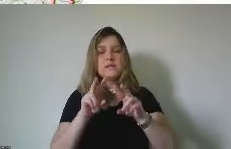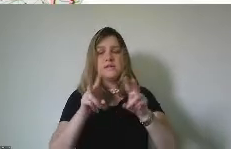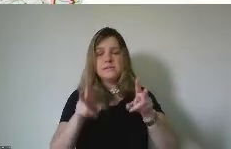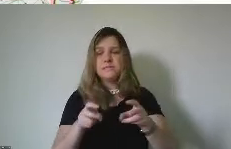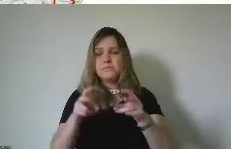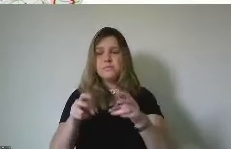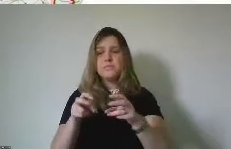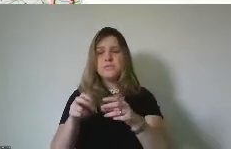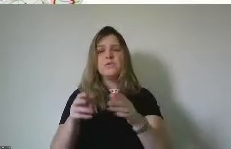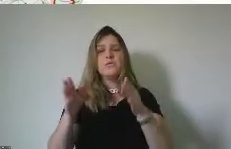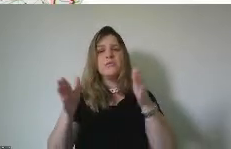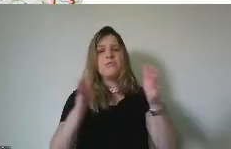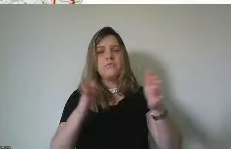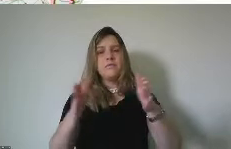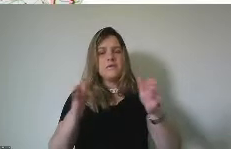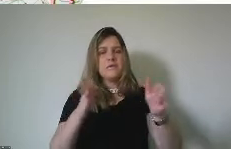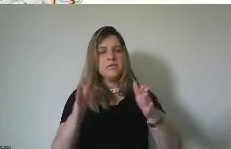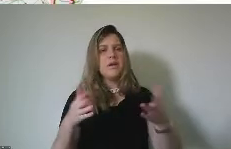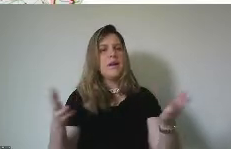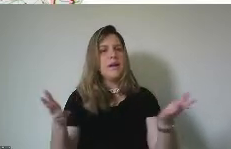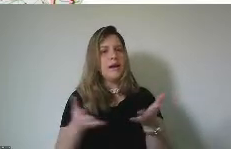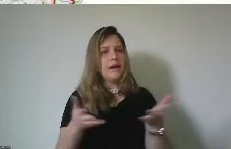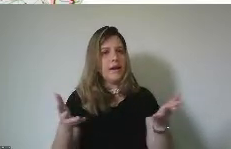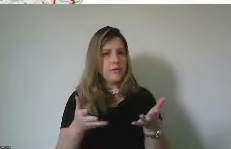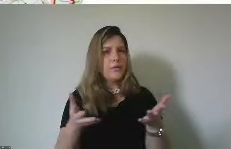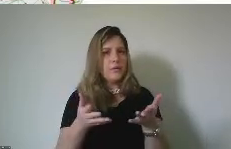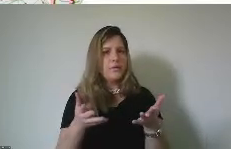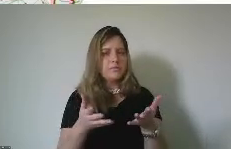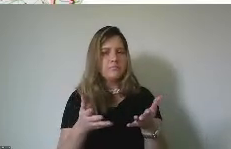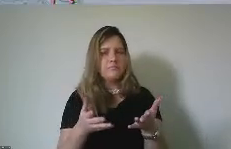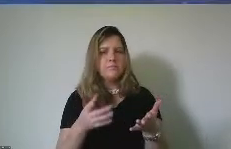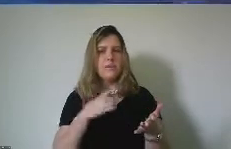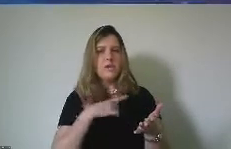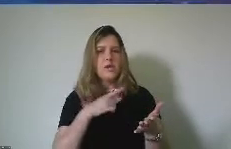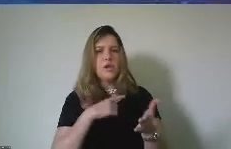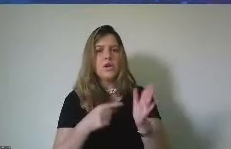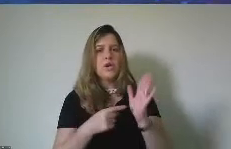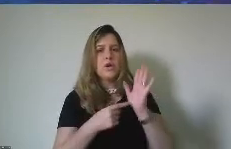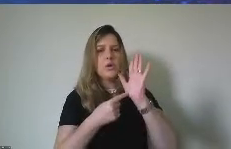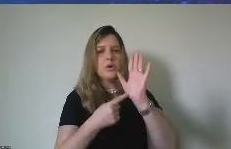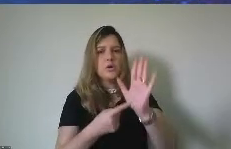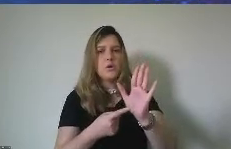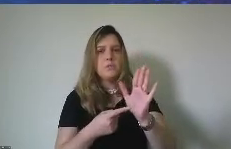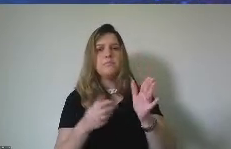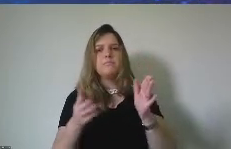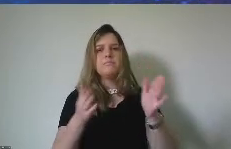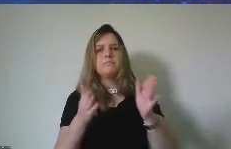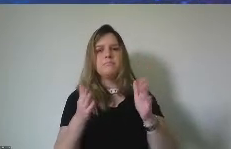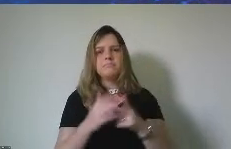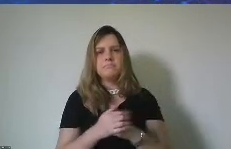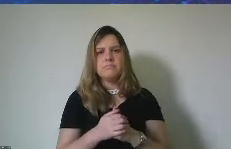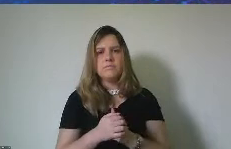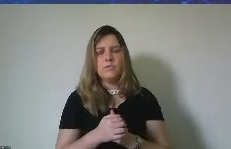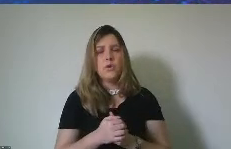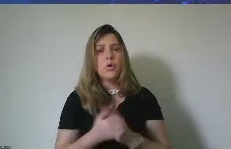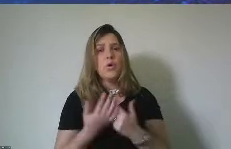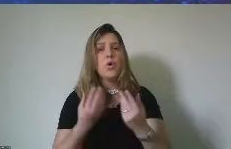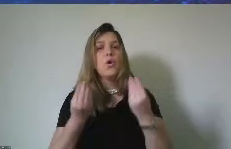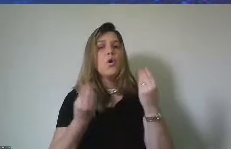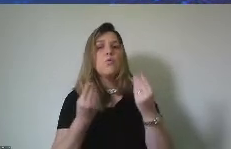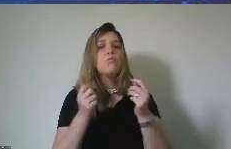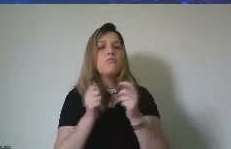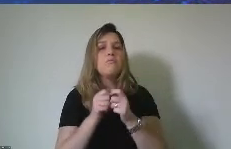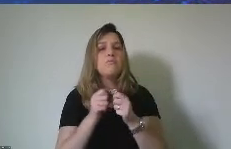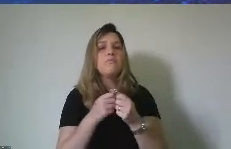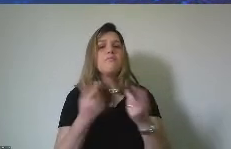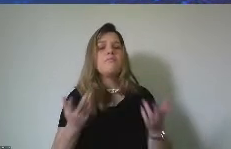último leilão agora é realizado esse ano ela já entra e operação 2028 plenamente ocupadas O que